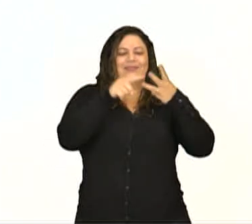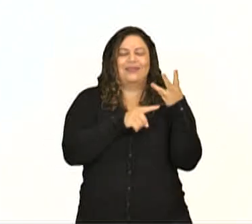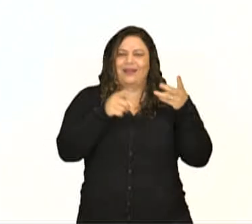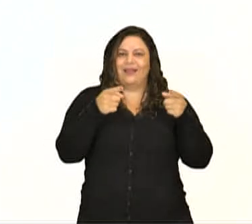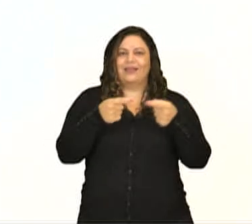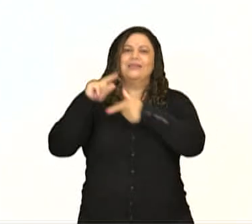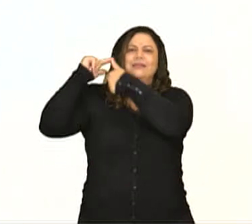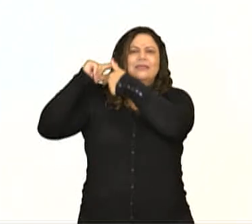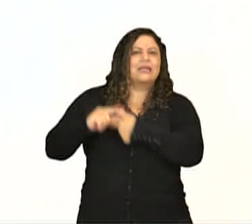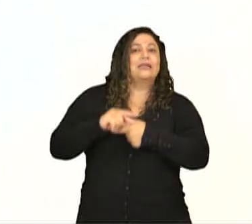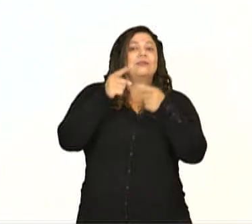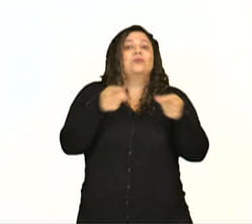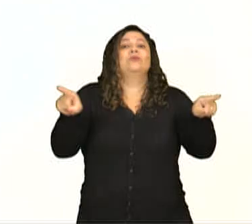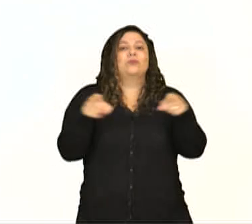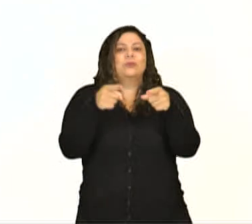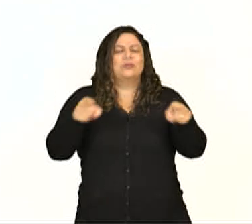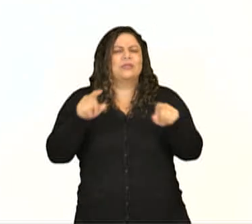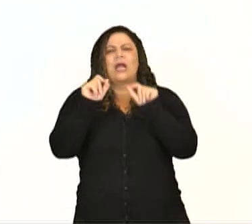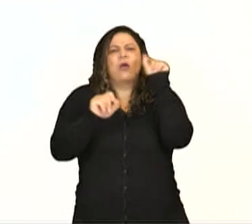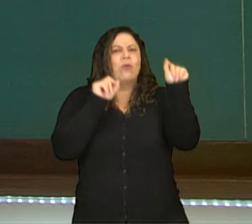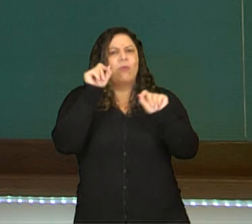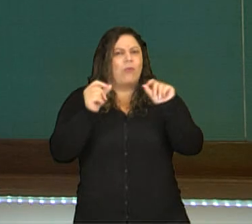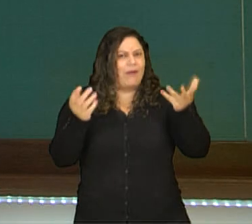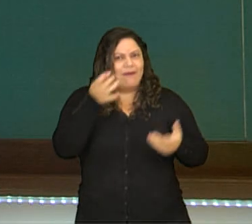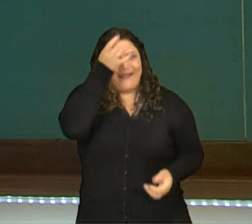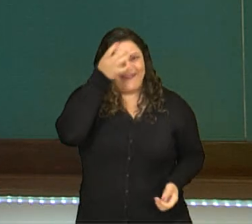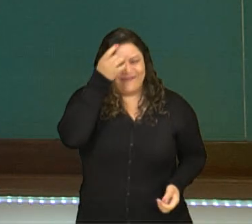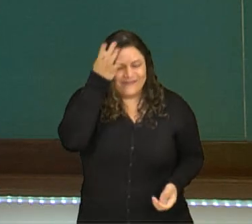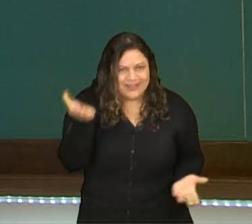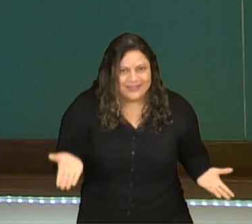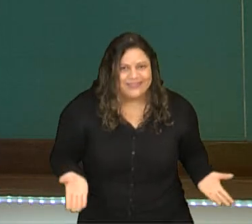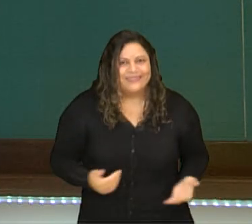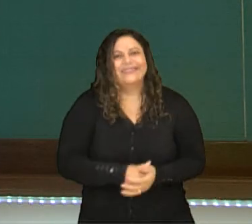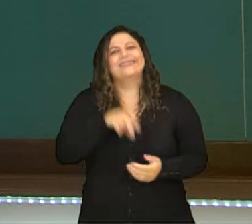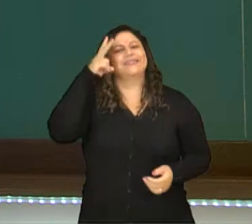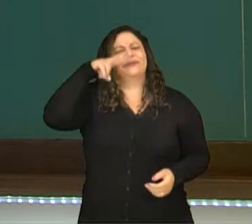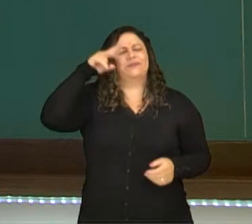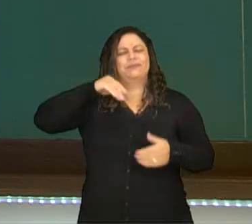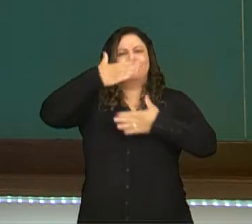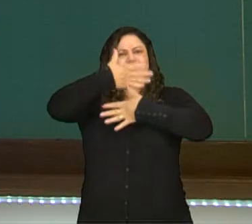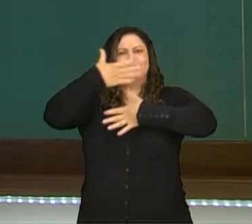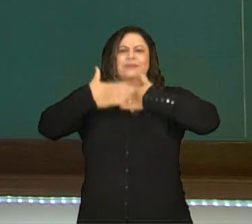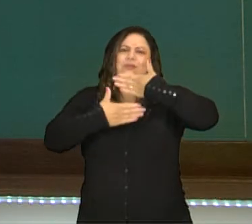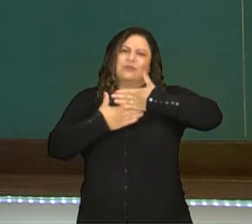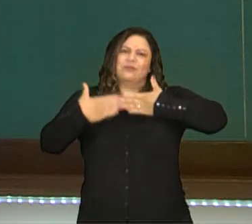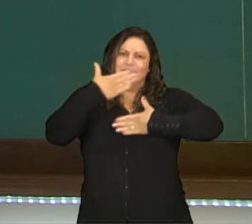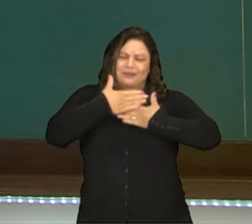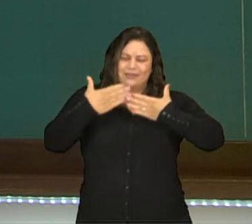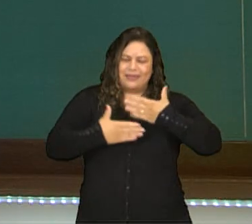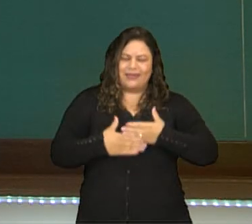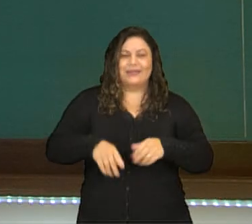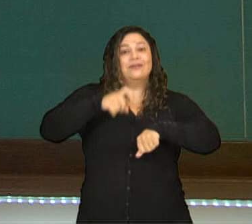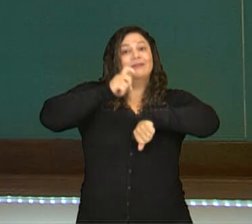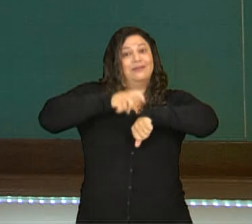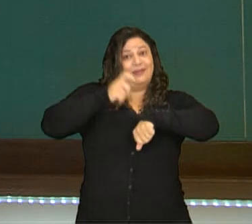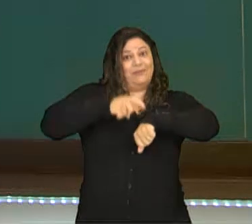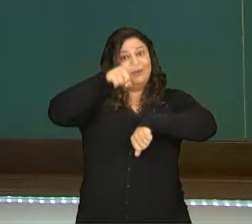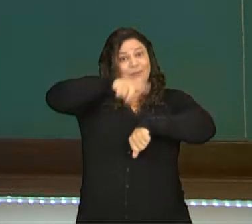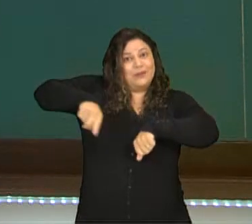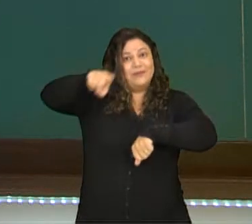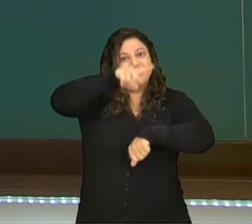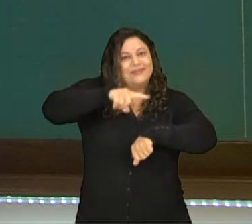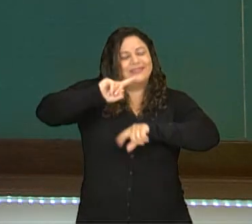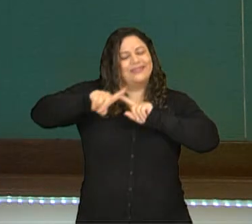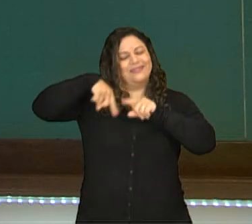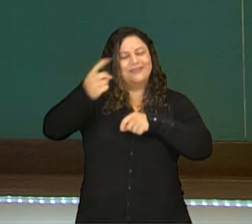musicais. Quais são essas tradições? Será que é fácil de identificar pelos nossos slides anteriores? Eu vou dar um tempinho para vocês e daqui a pouco